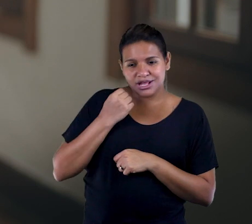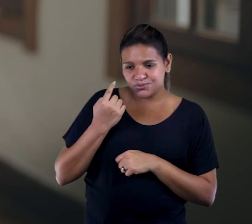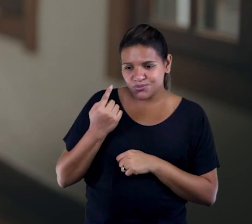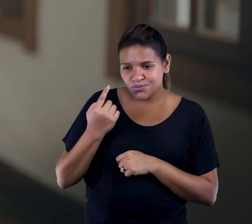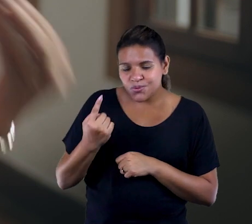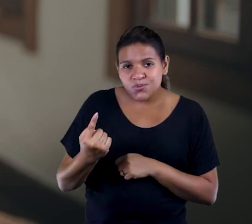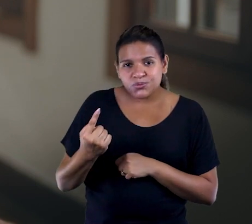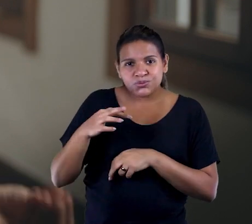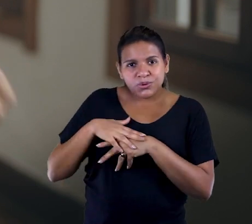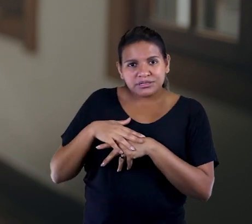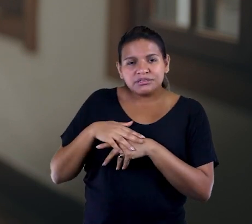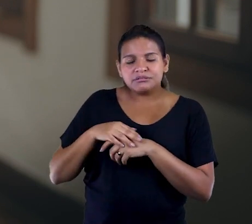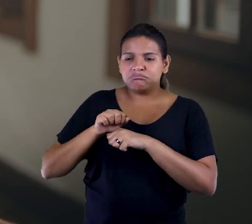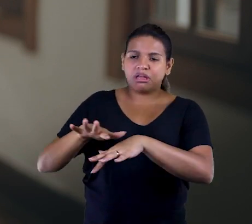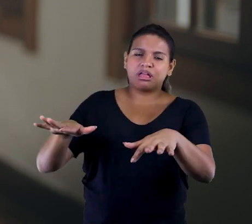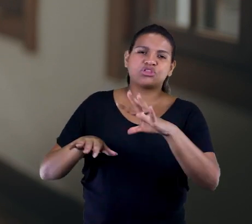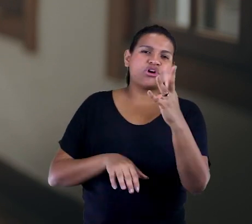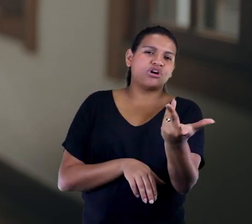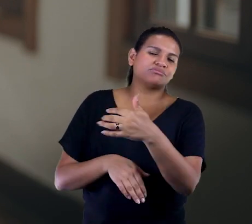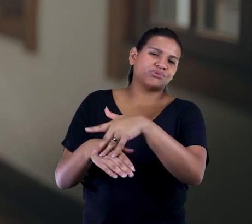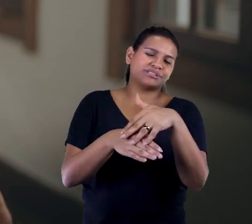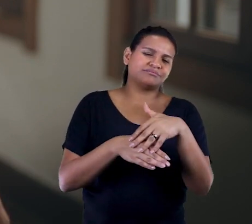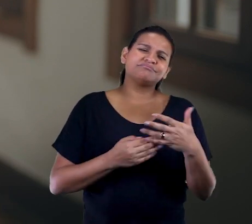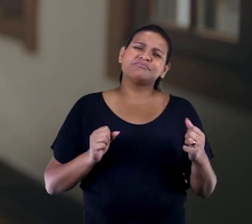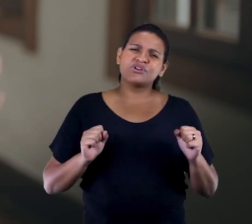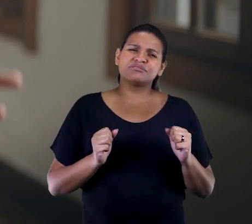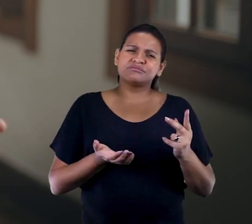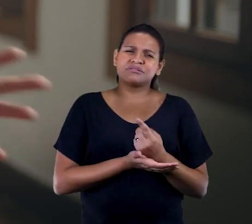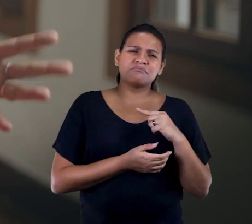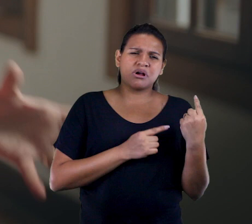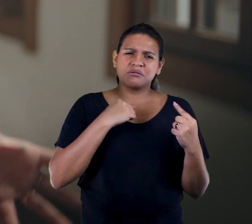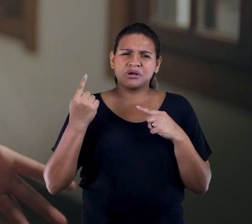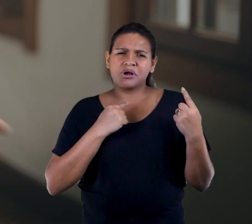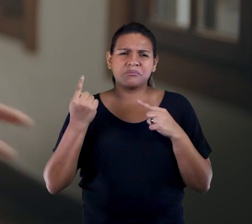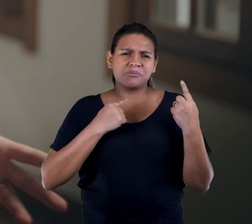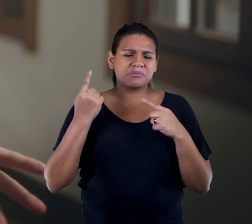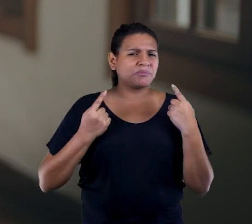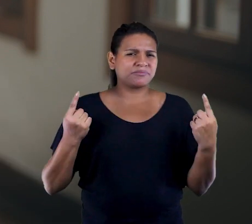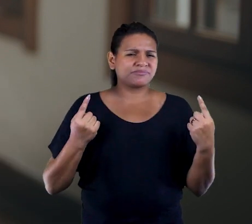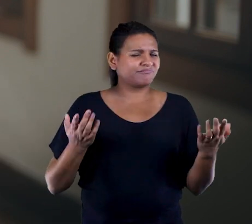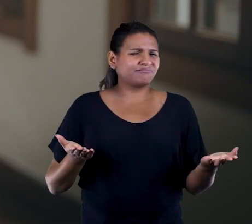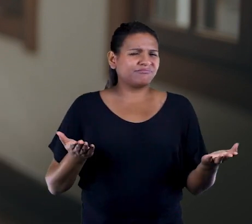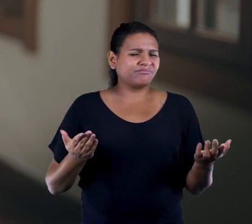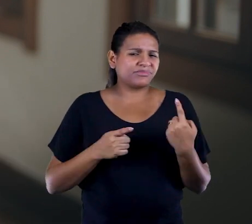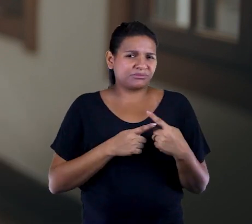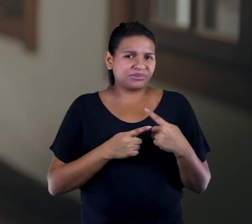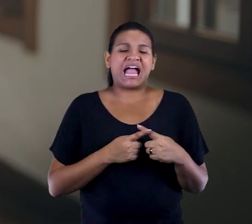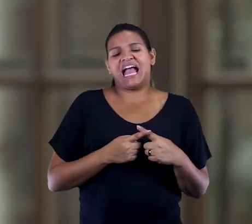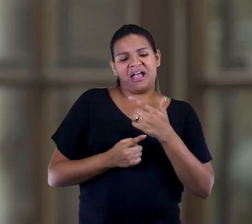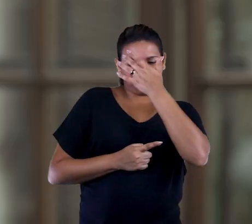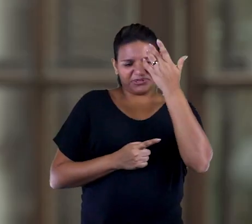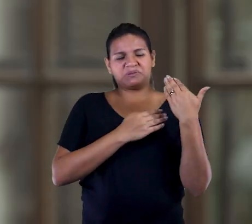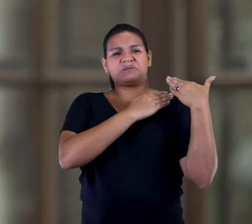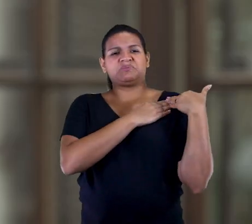ficar doentes. Então, a mortalidade dentro dos abrigos é altíssima. E não por falta de cuidado das pessoas que são responsáveis pelo